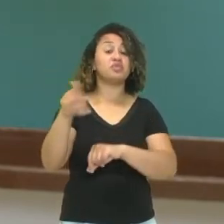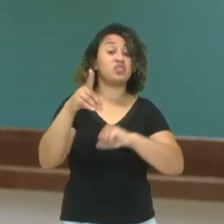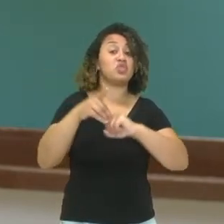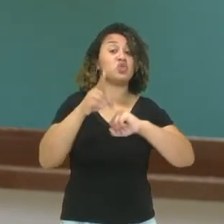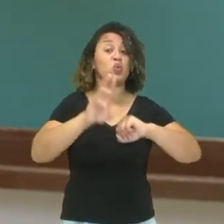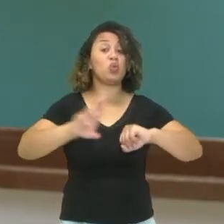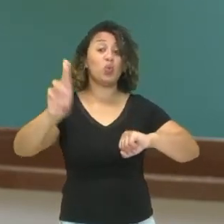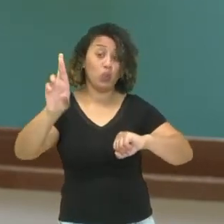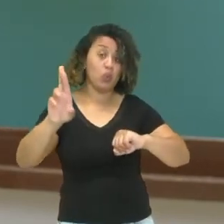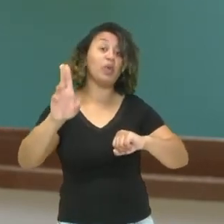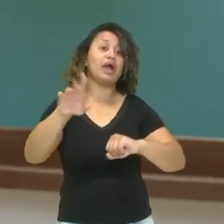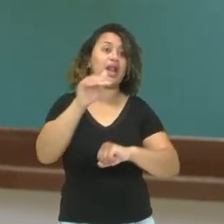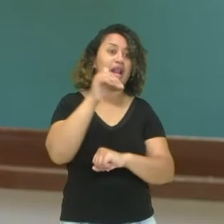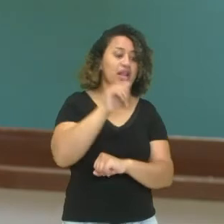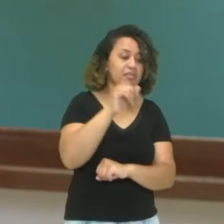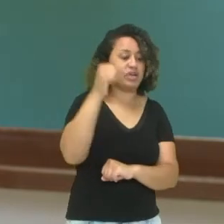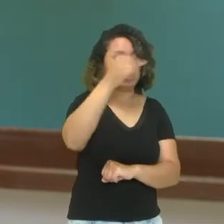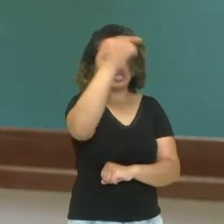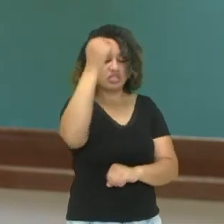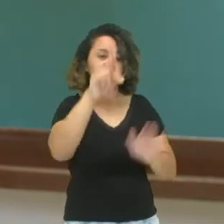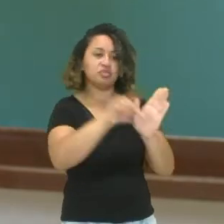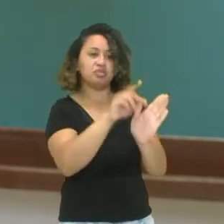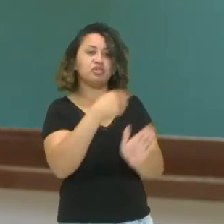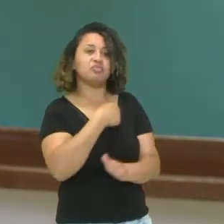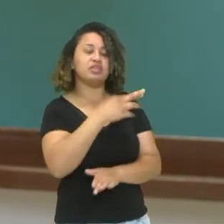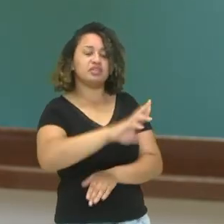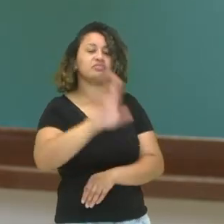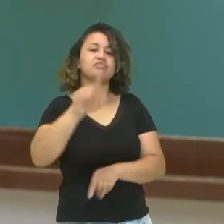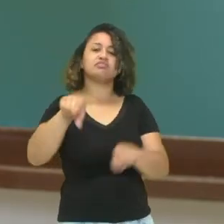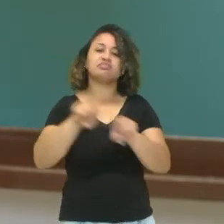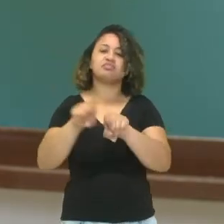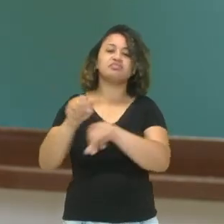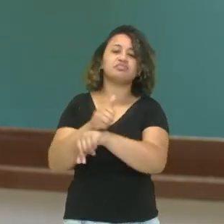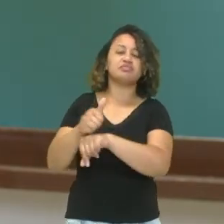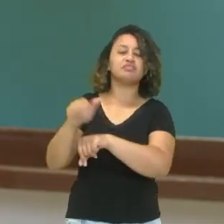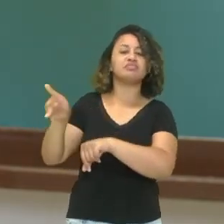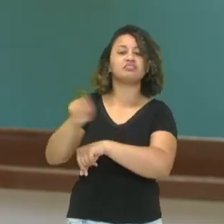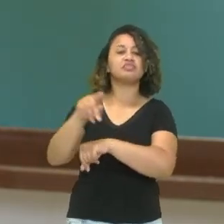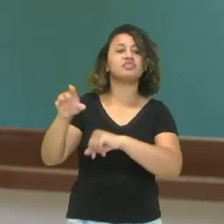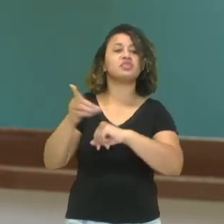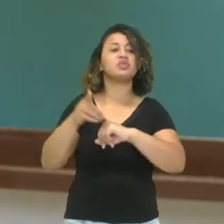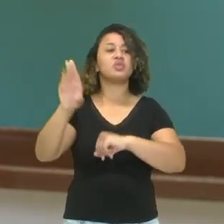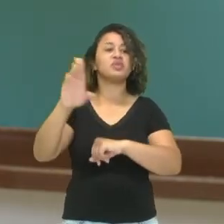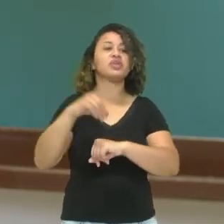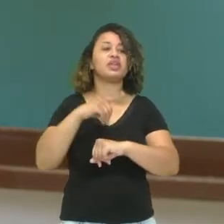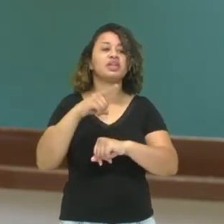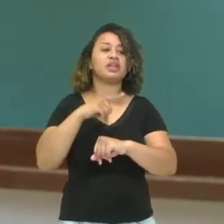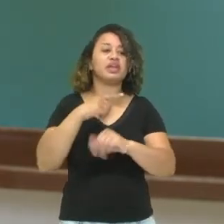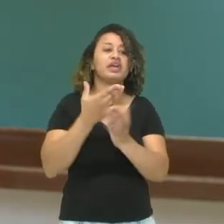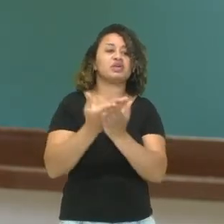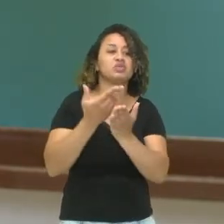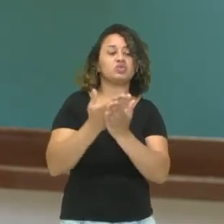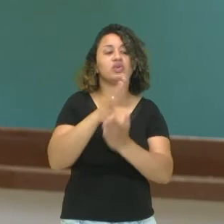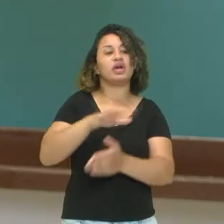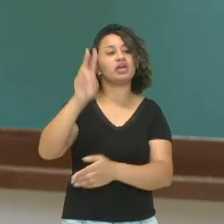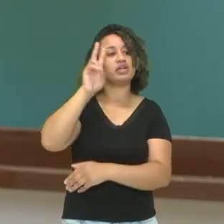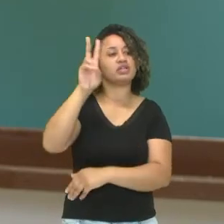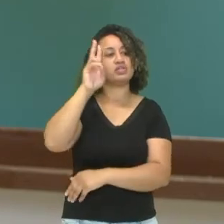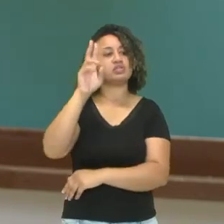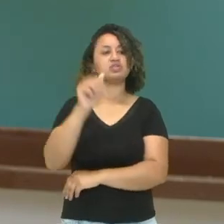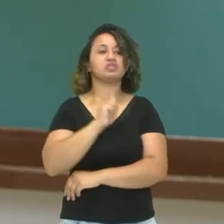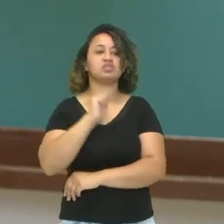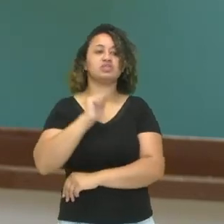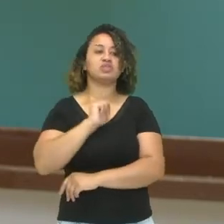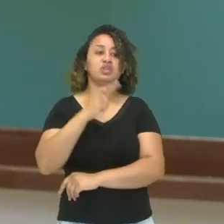doutora, então além de mãe de santo, ela é professora doutora, autora de estudos na área de história e antropologia, como o livro